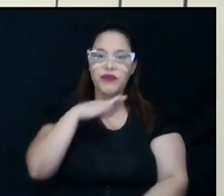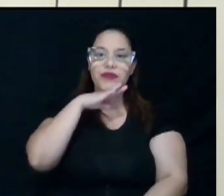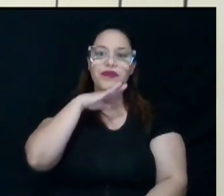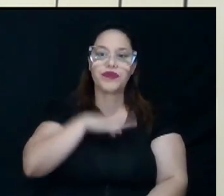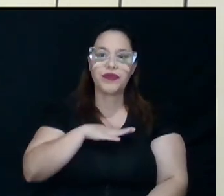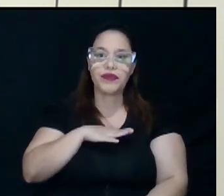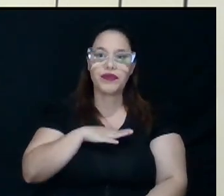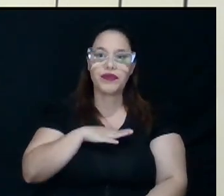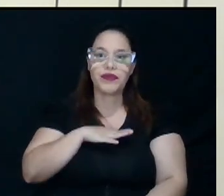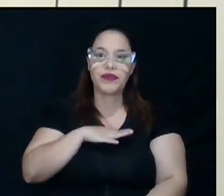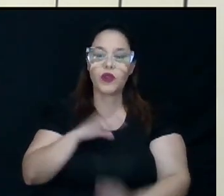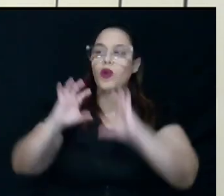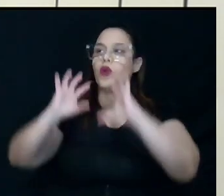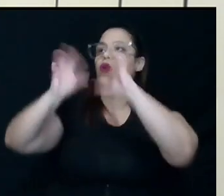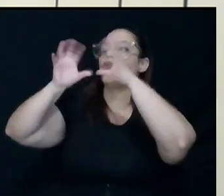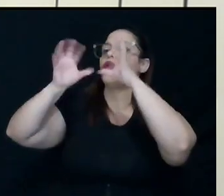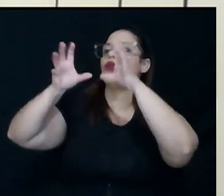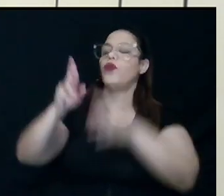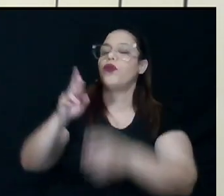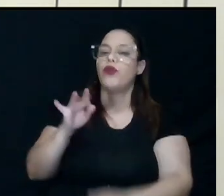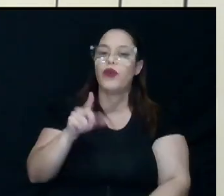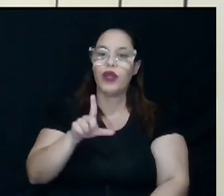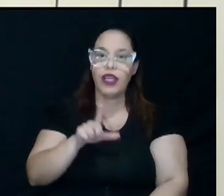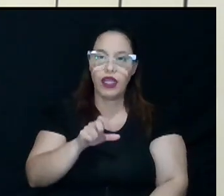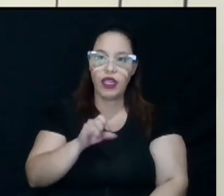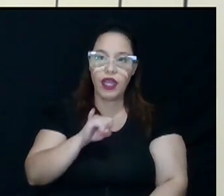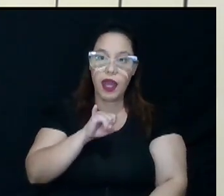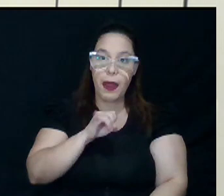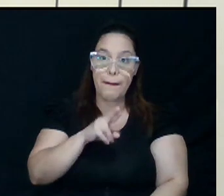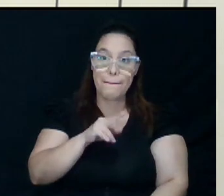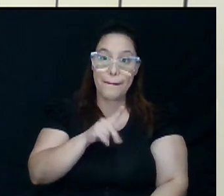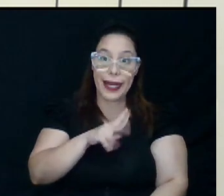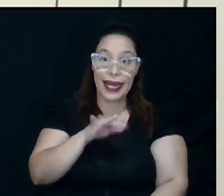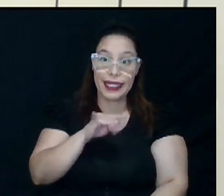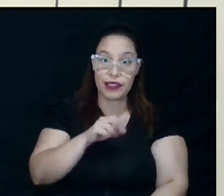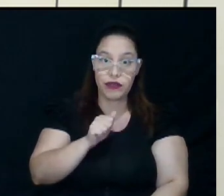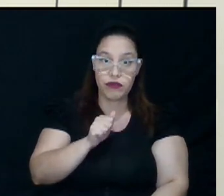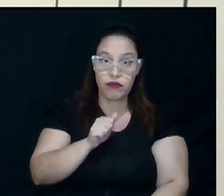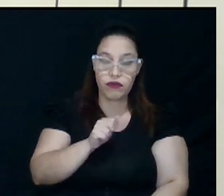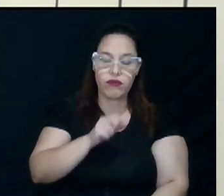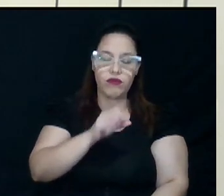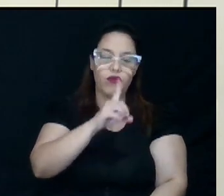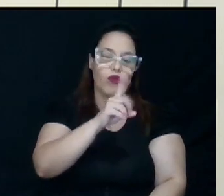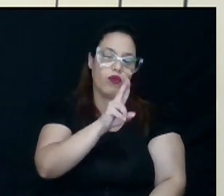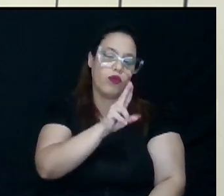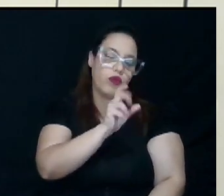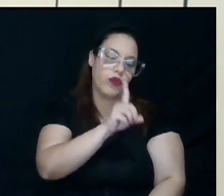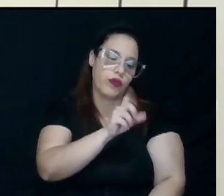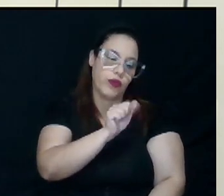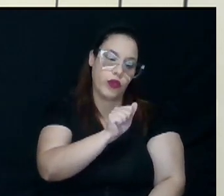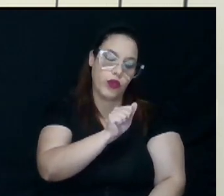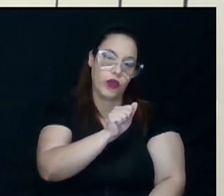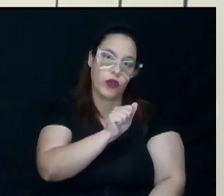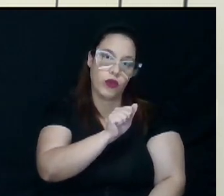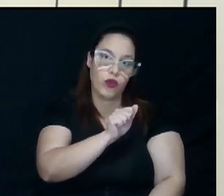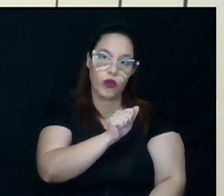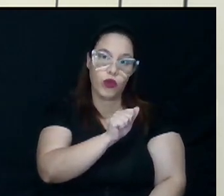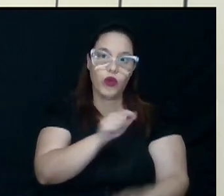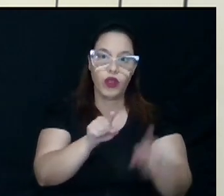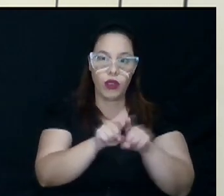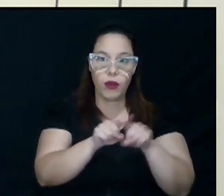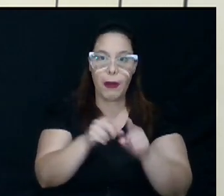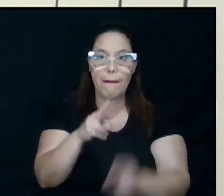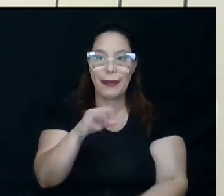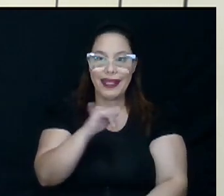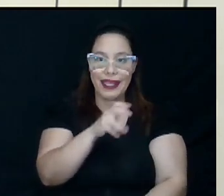praia feminino, também oitavas de final, com Duda e a Ana Patrícia. Se perder tá fora, se vencer continua, segue para as quartas